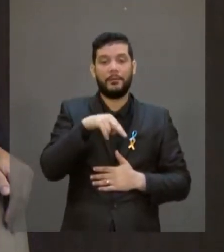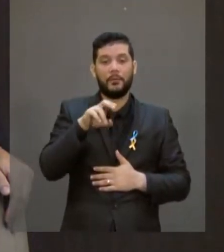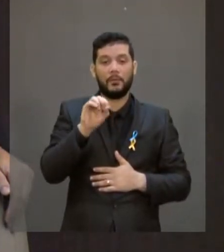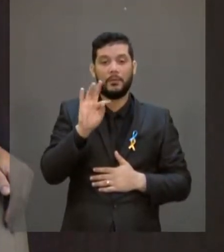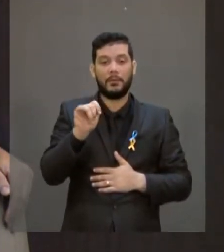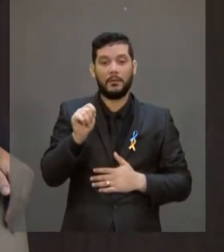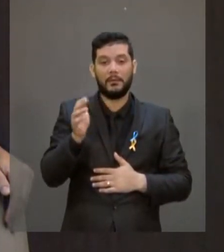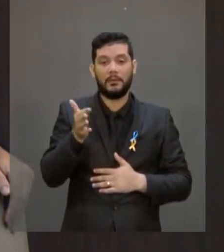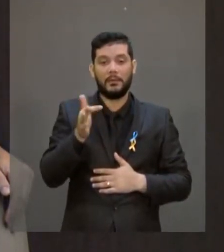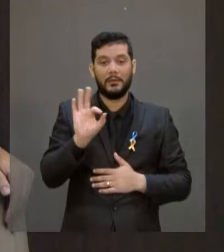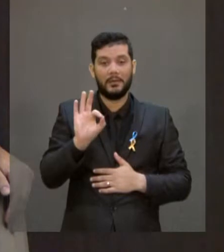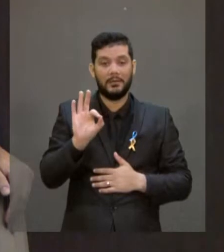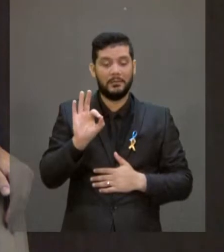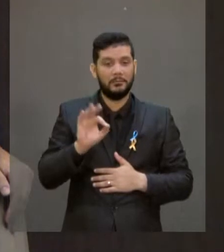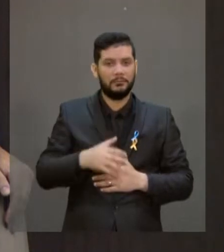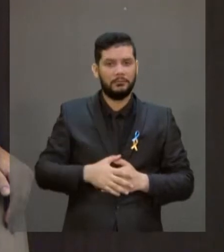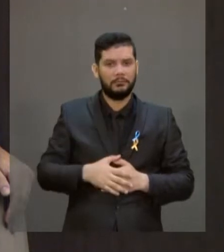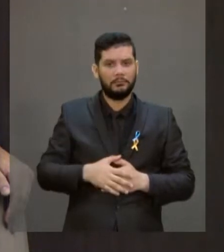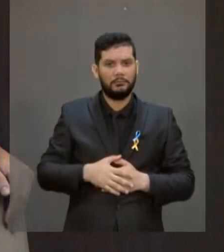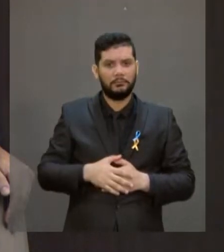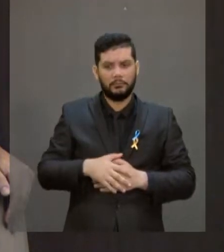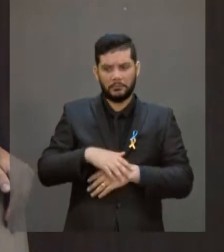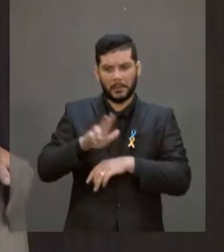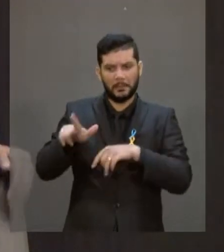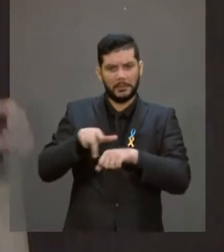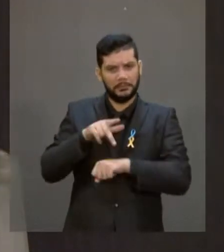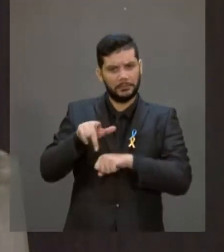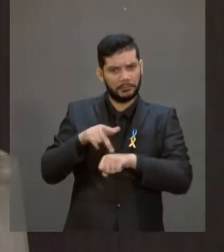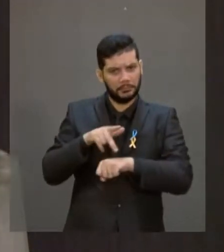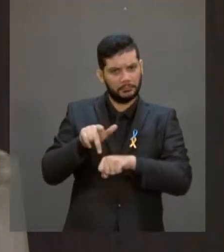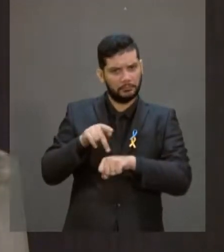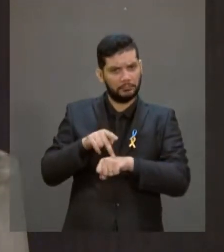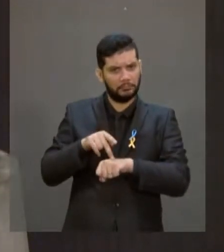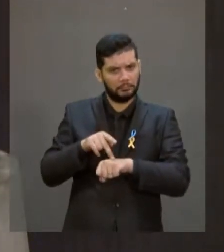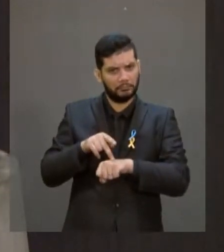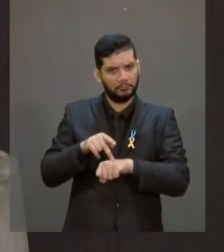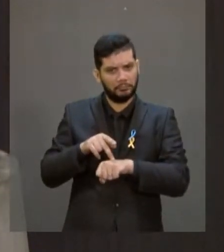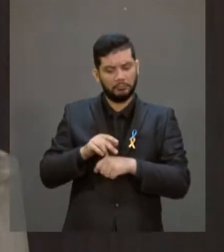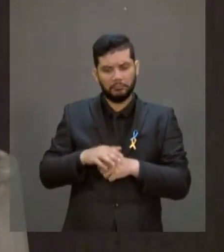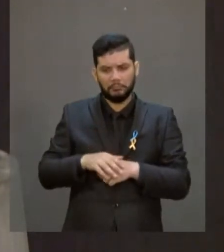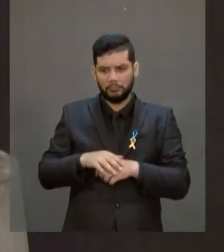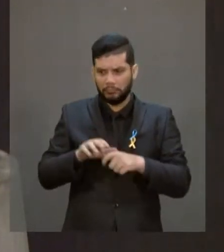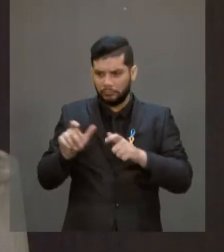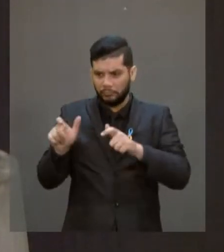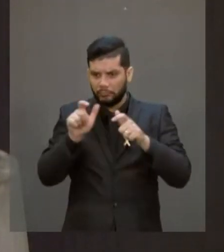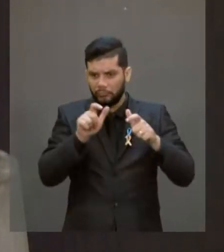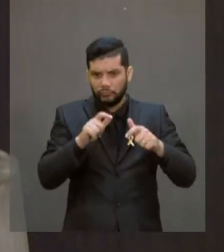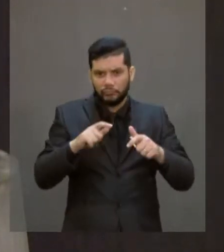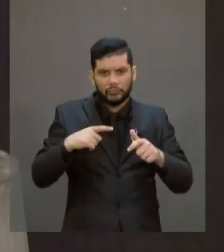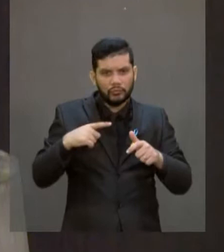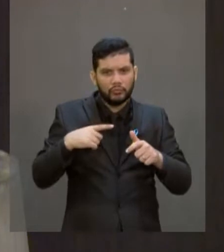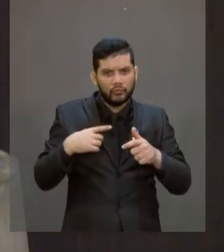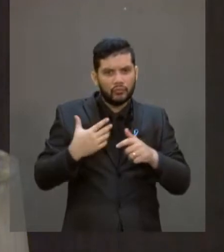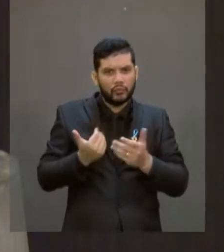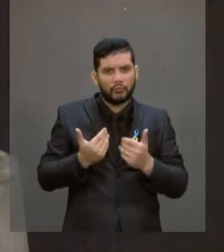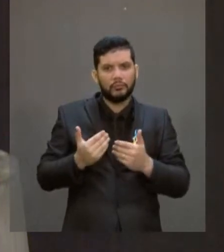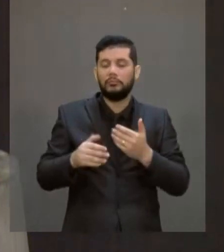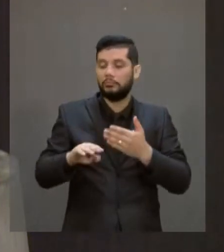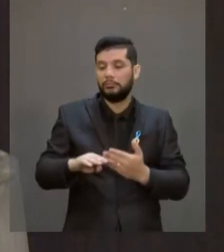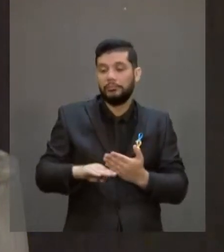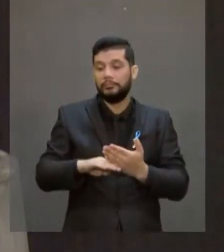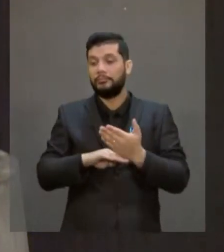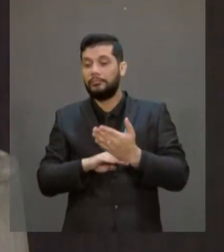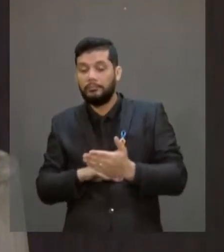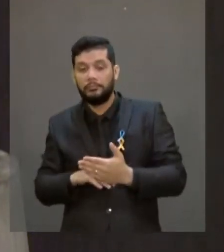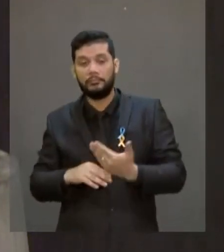noite nas praças que eram ocupadas por jovens, mas não chegava para acabar a ocupação com os jovens. Chegava para manter